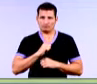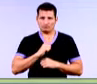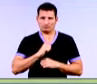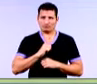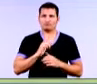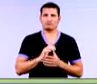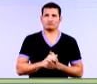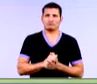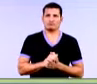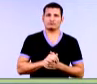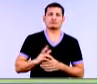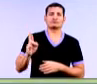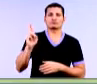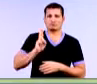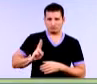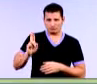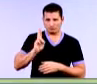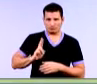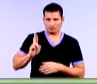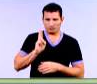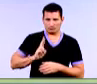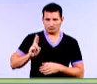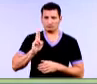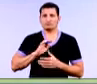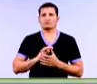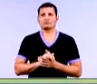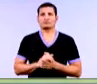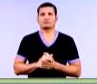pelo usuário,